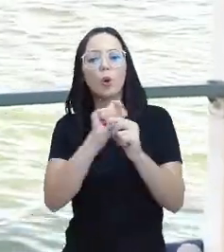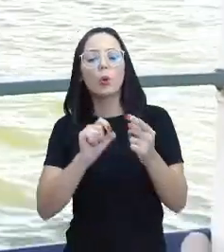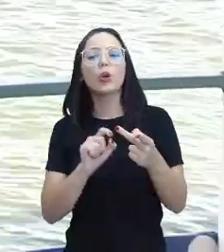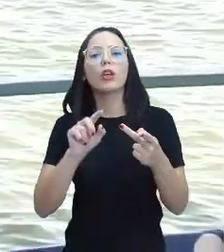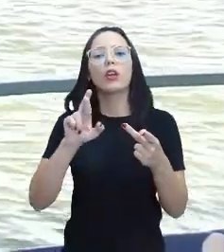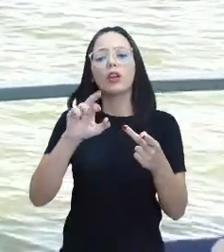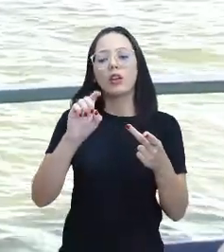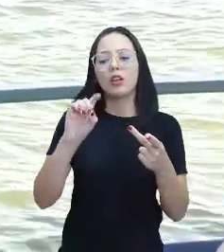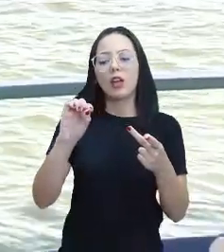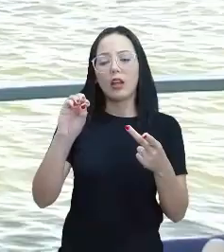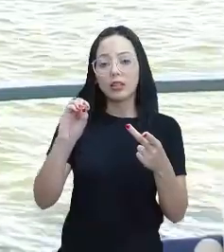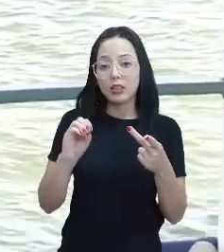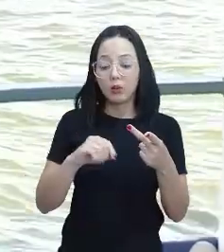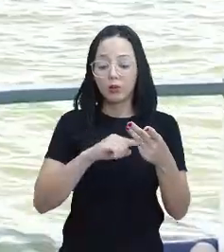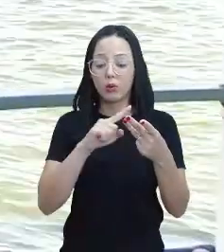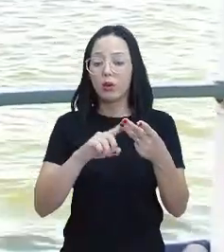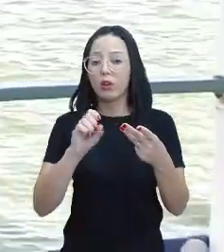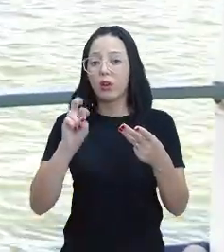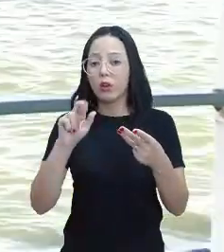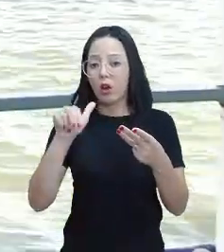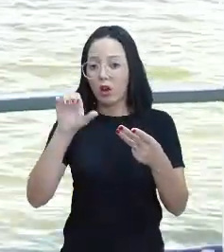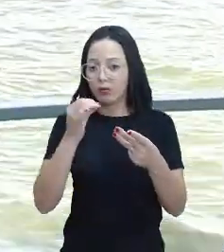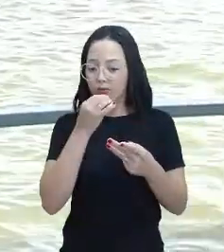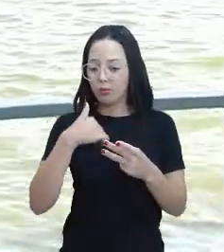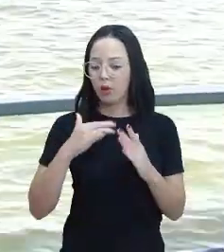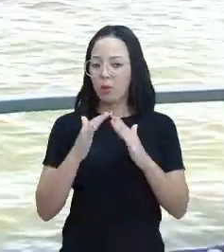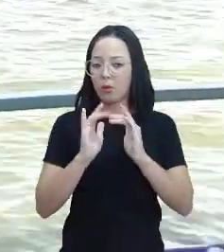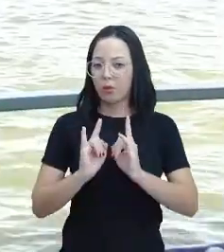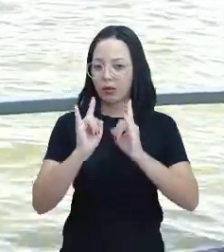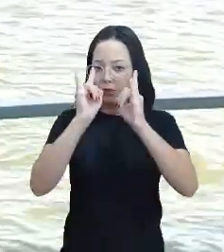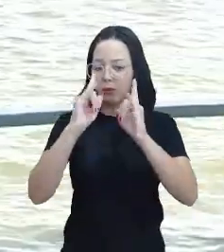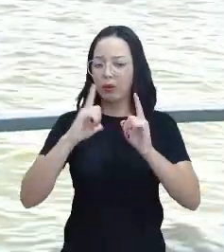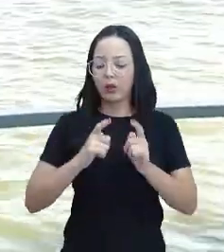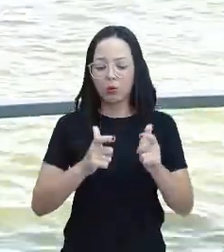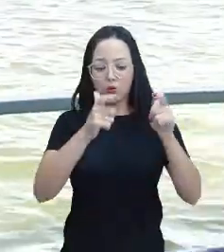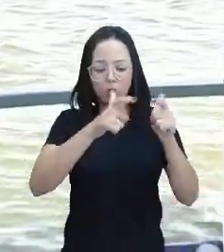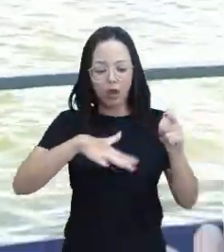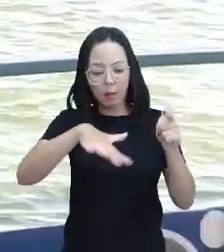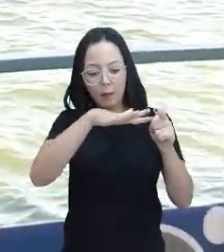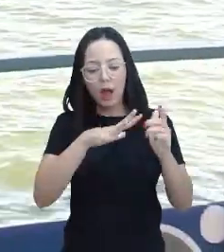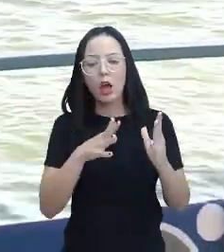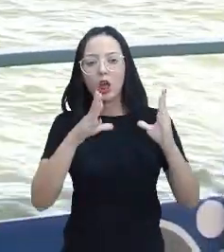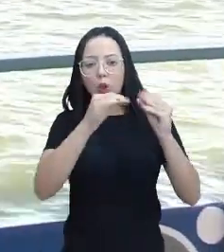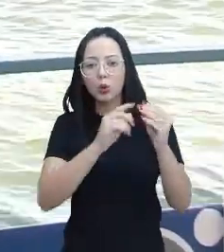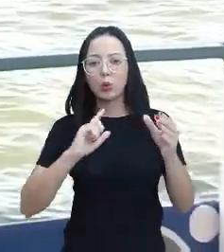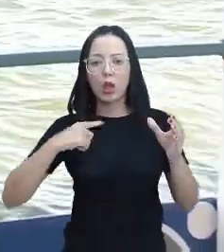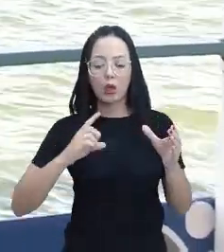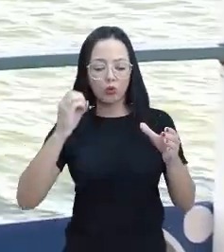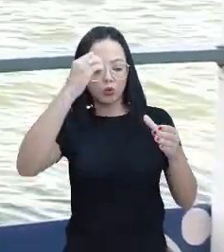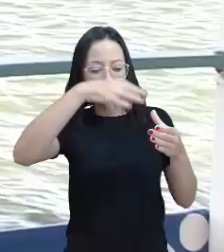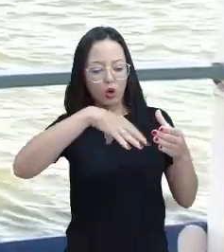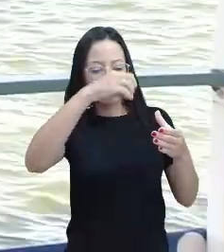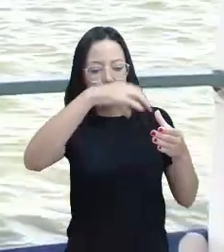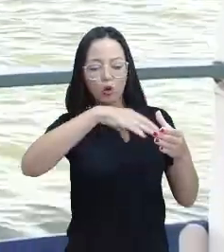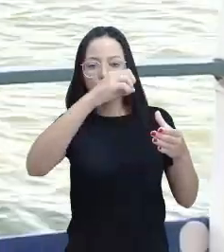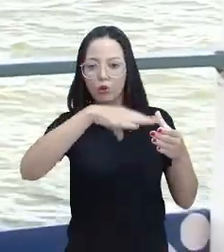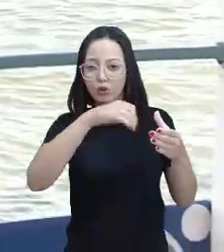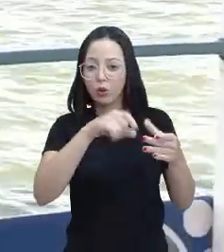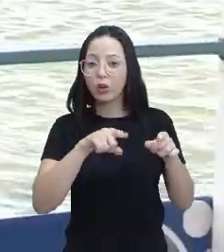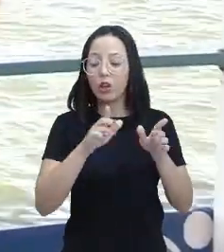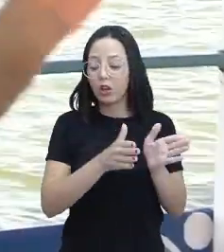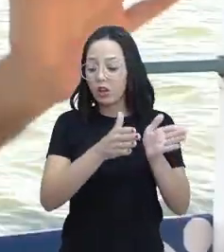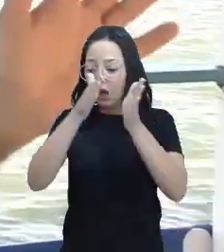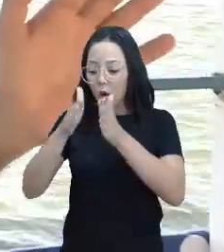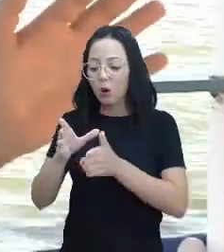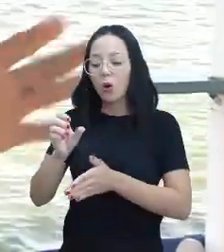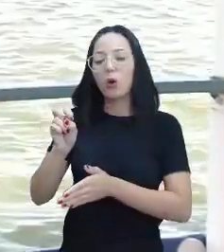grande passo. Né? Eu moro num apartamento, eu tenho um depósito que tudo que é resíduo sólido eu coloco lá. E a parte